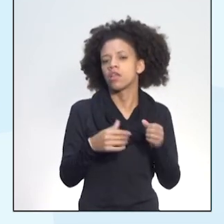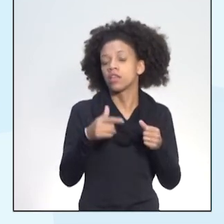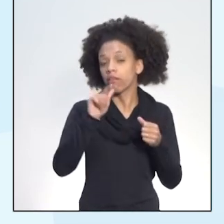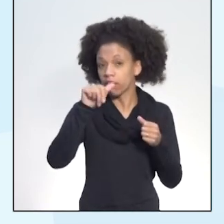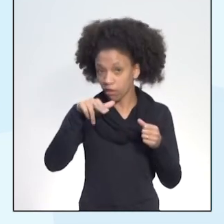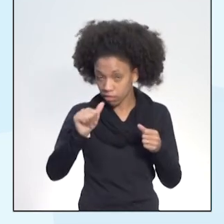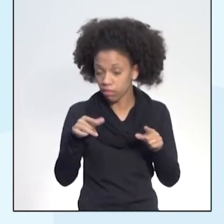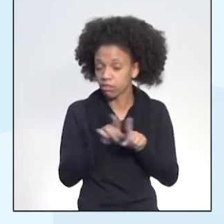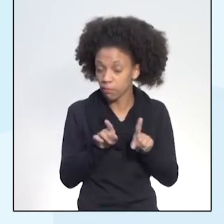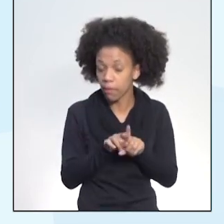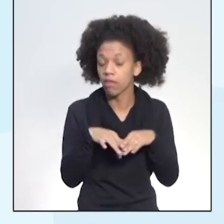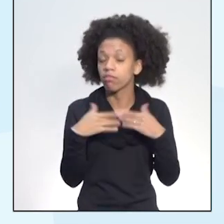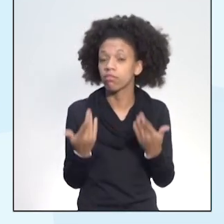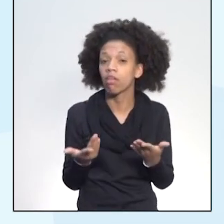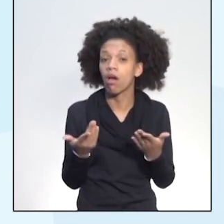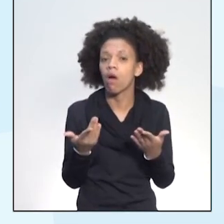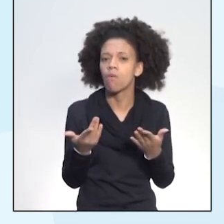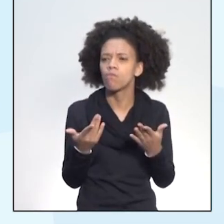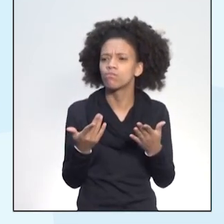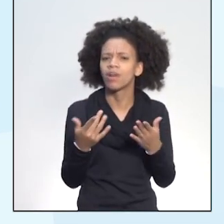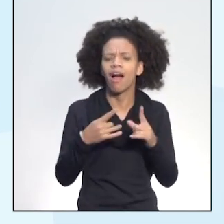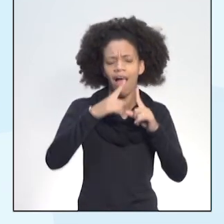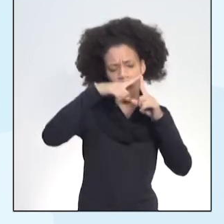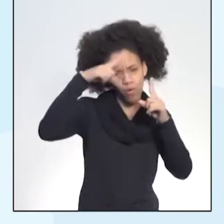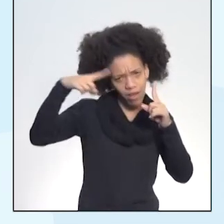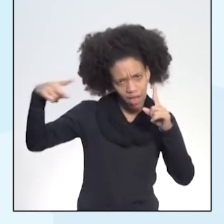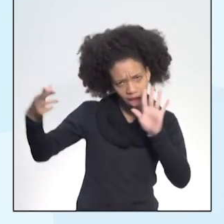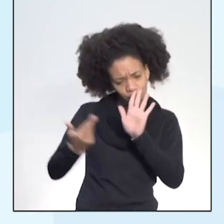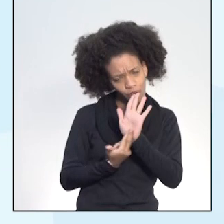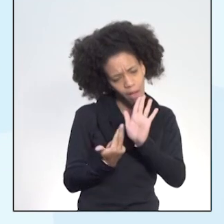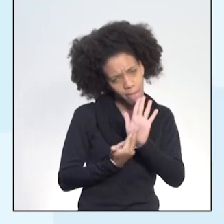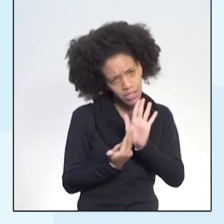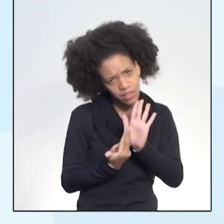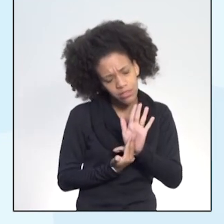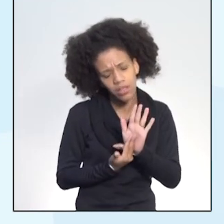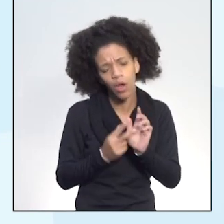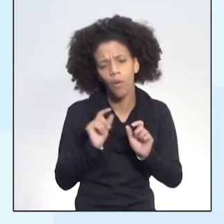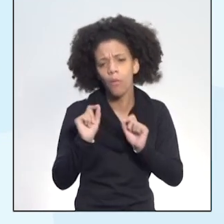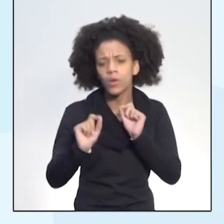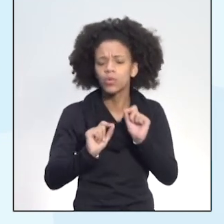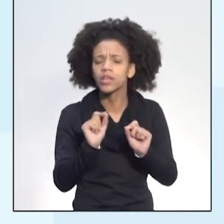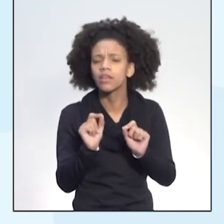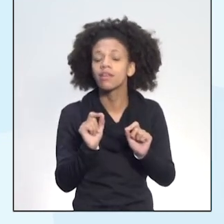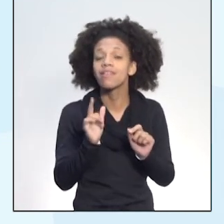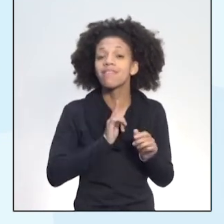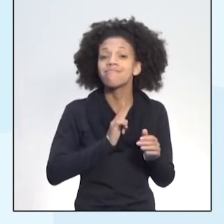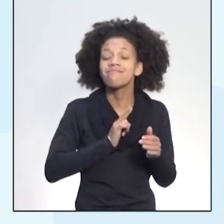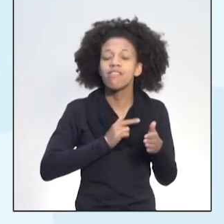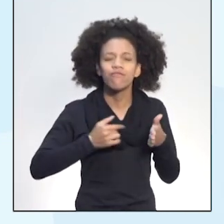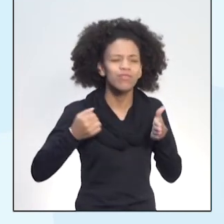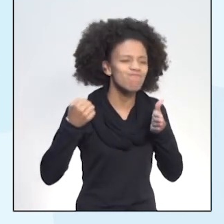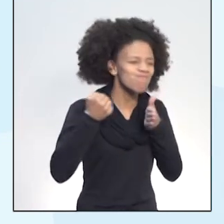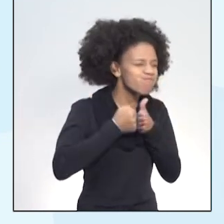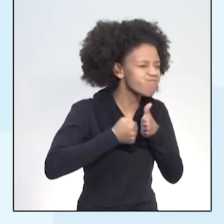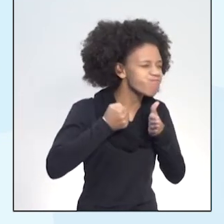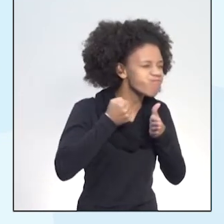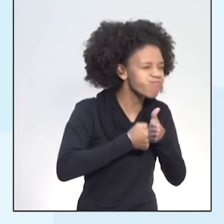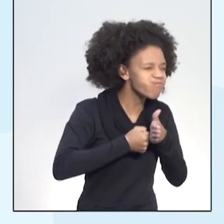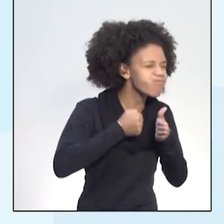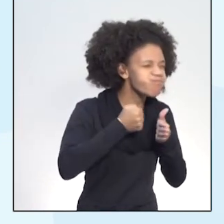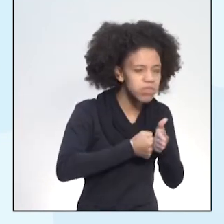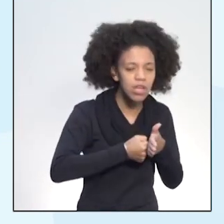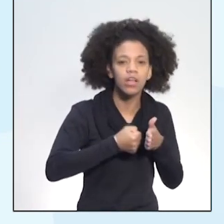estamos, aqui está a representação de que houve muita resistência contra o domínio